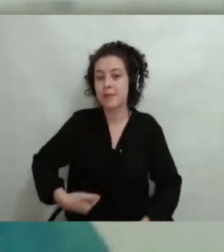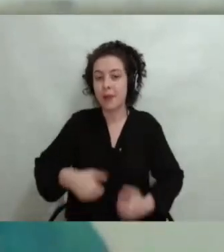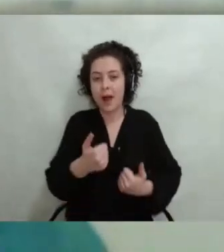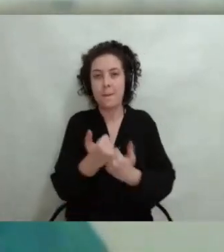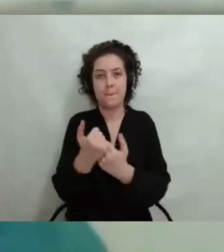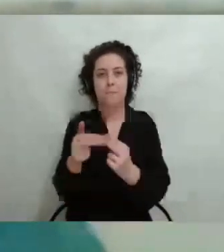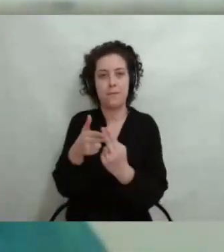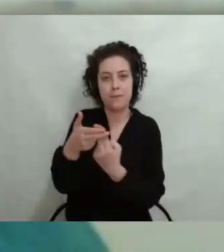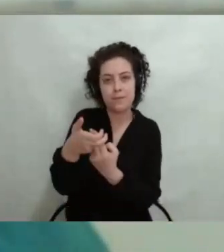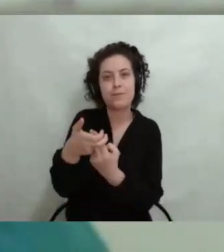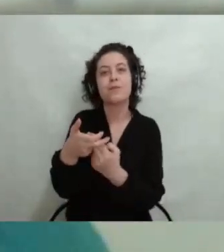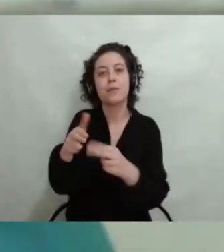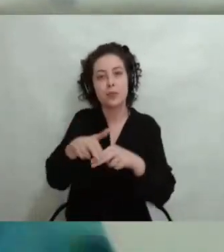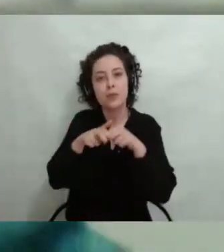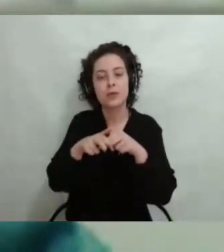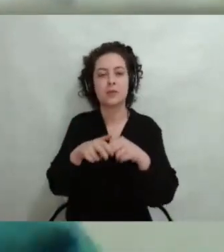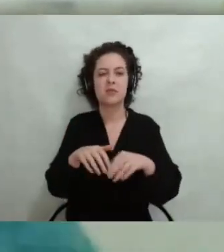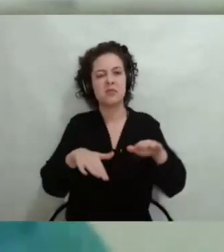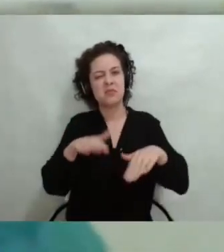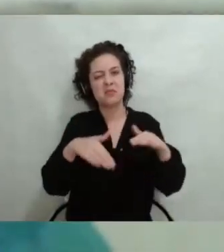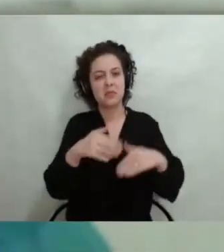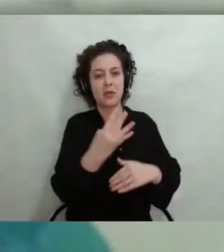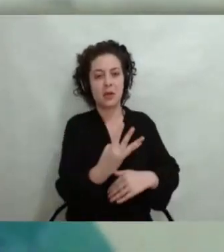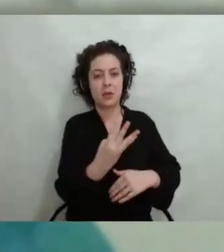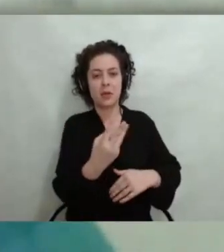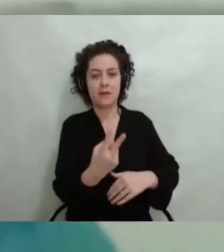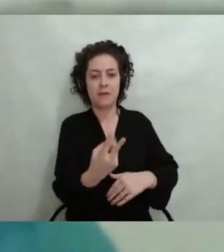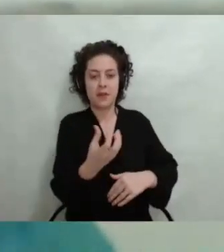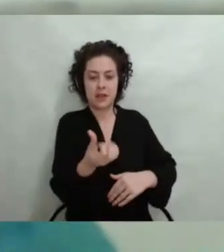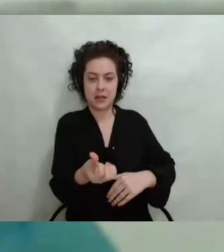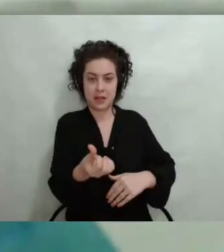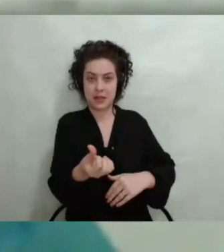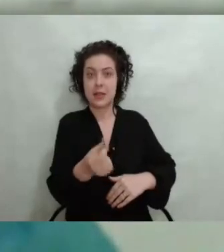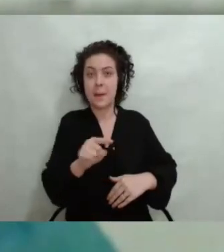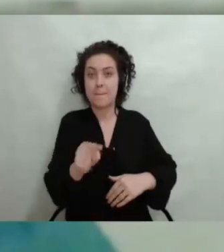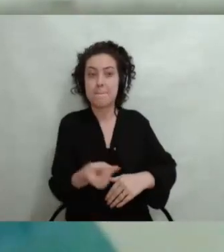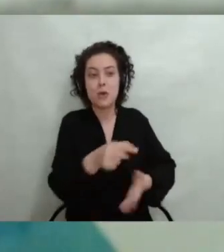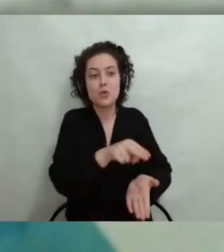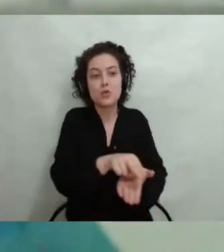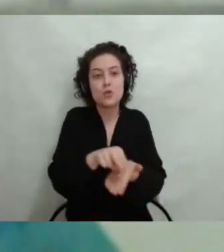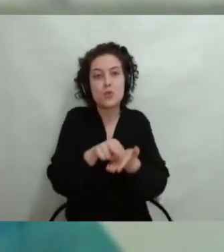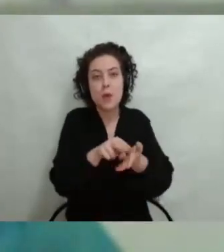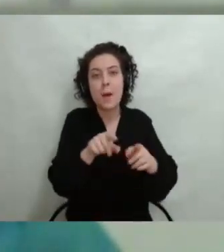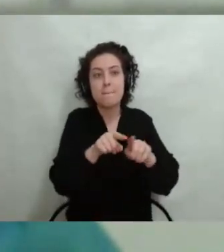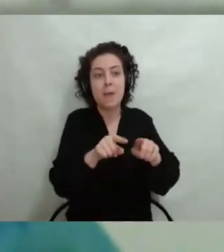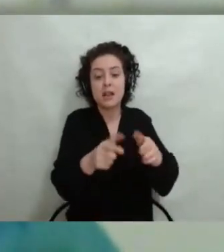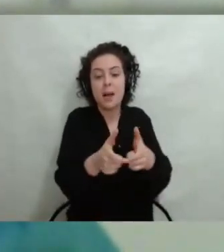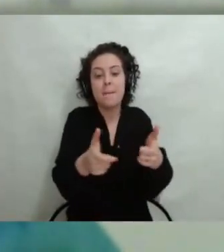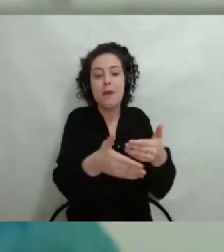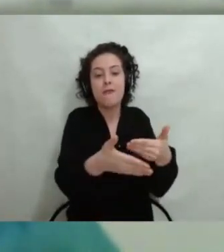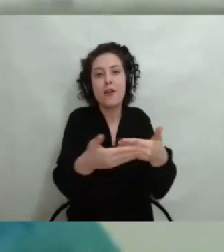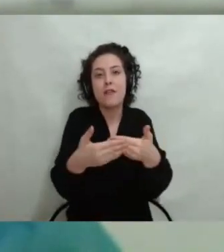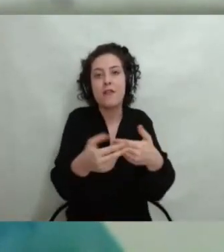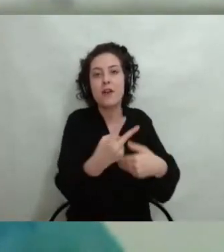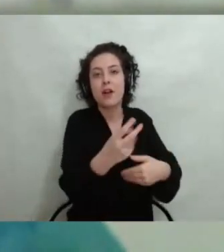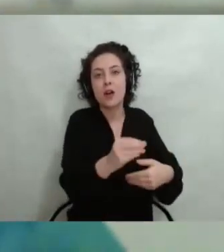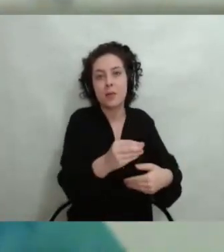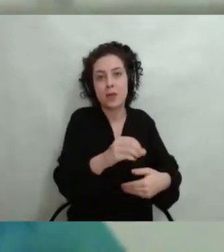Tínhamos em torno de 426 mil leitos, mas muitos foram fechados entre 2009